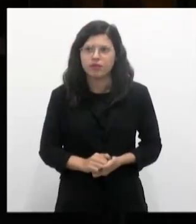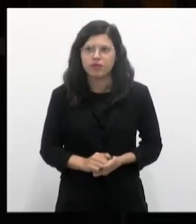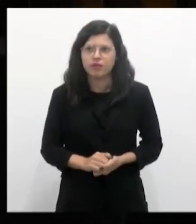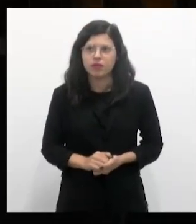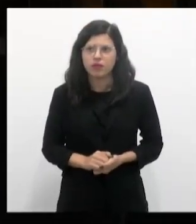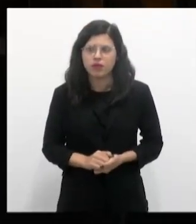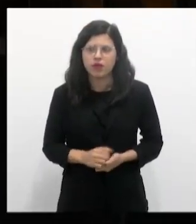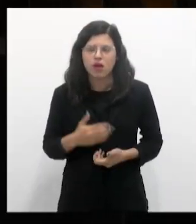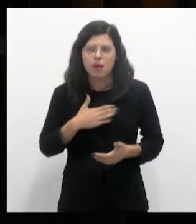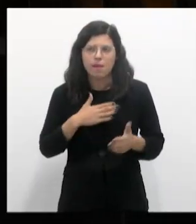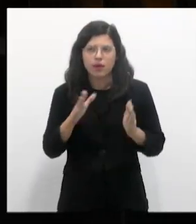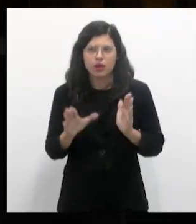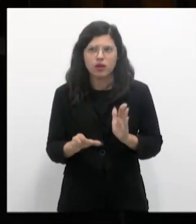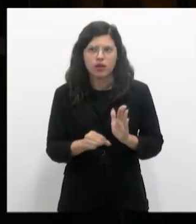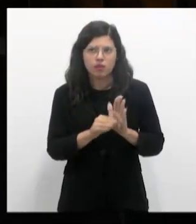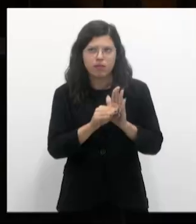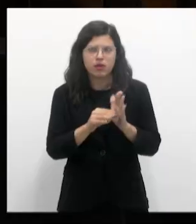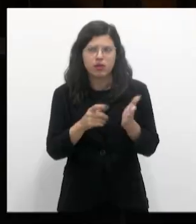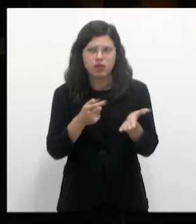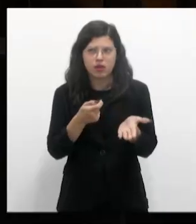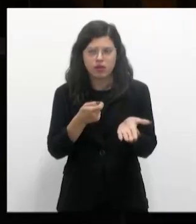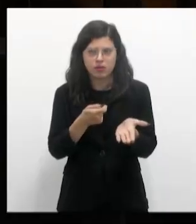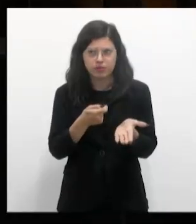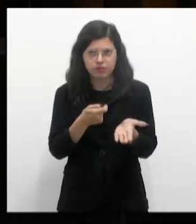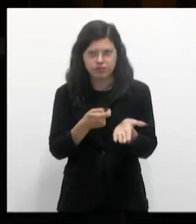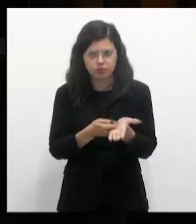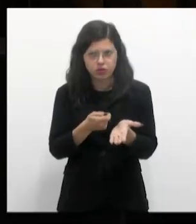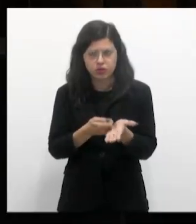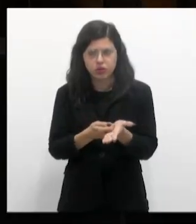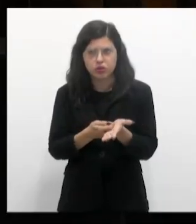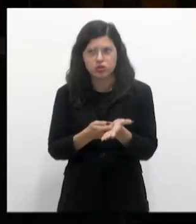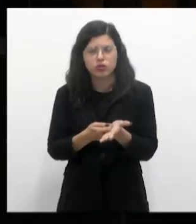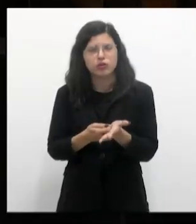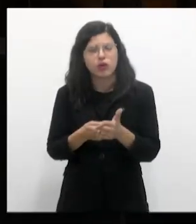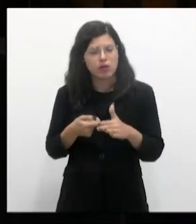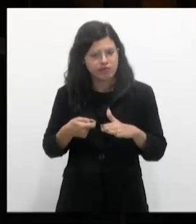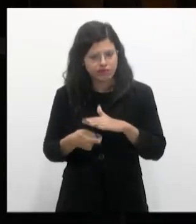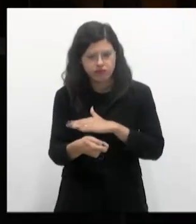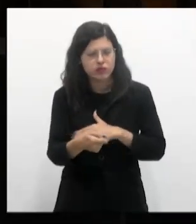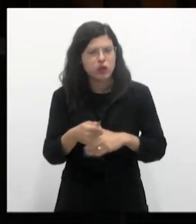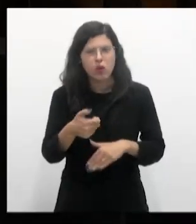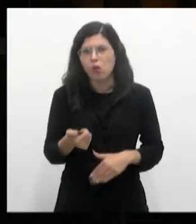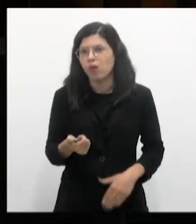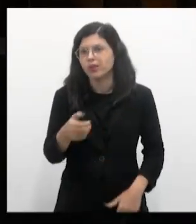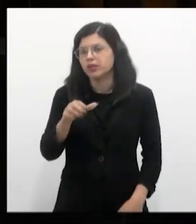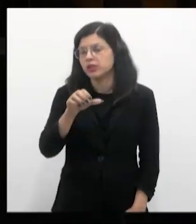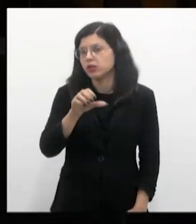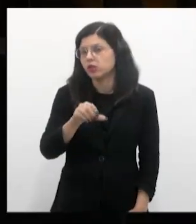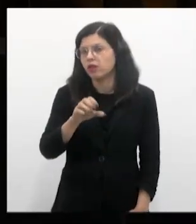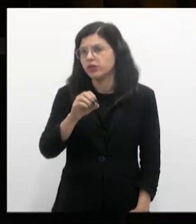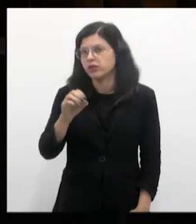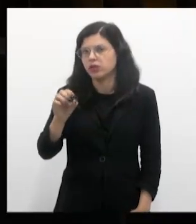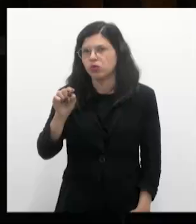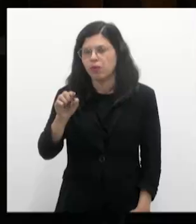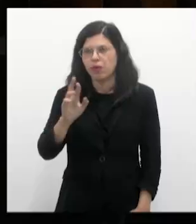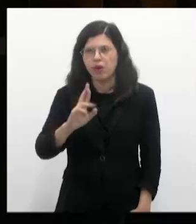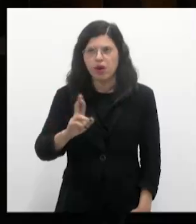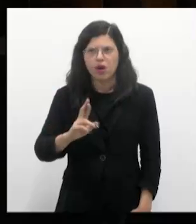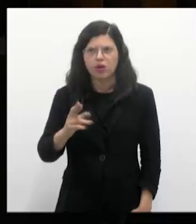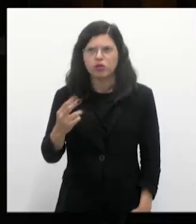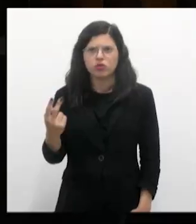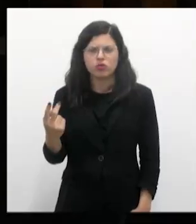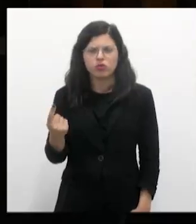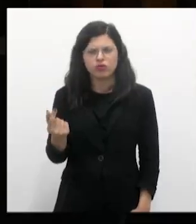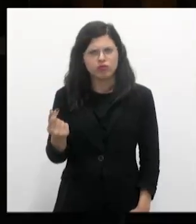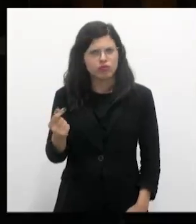da minha emenda impositiva, eu coloquei no município quase R$900 mil, um valor que compraria